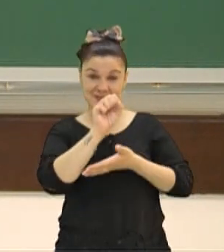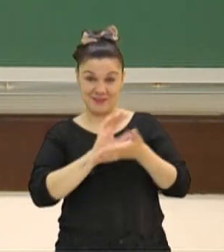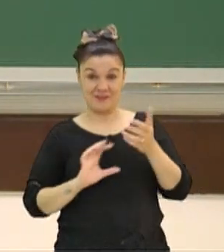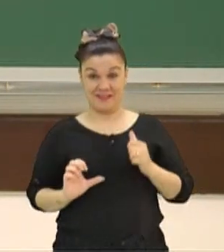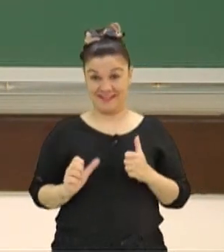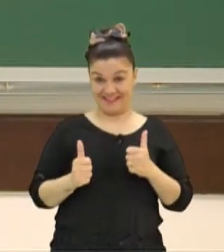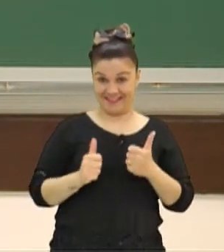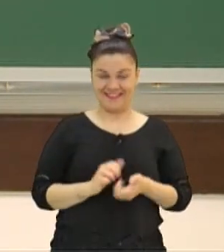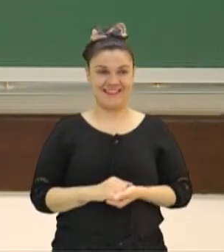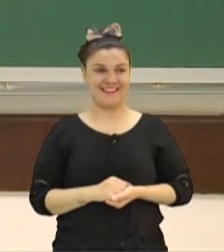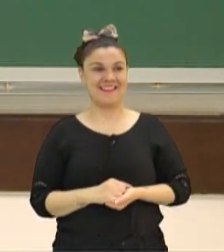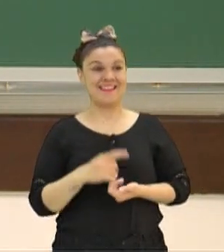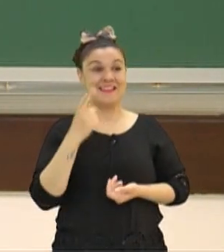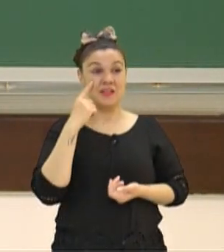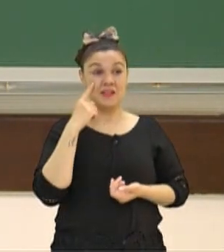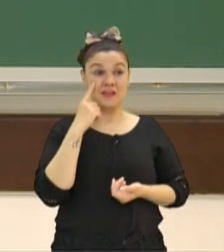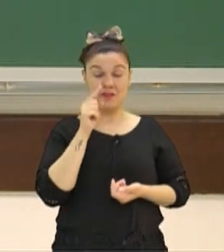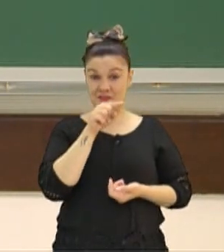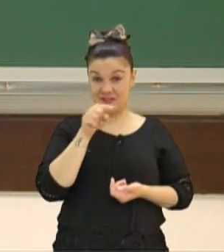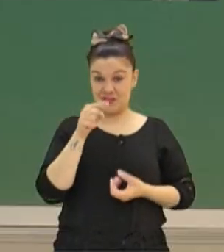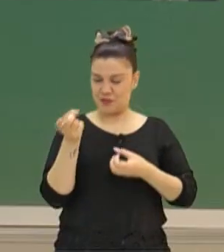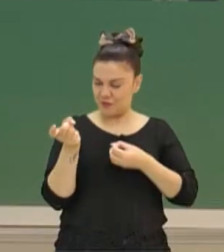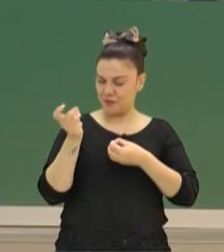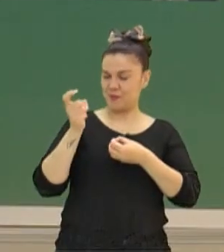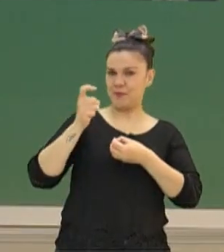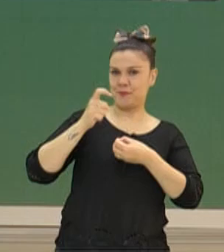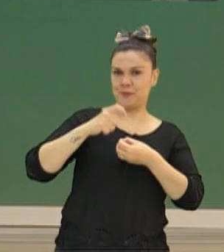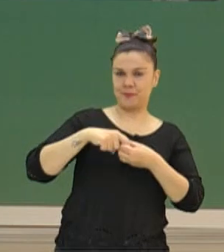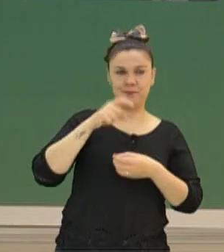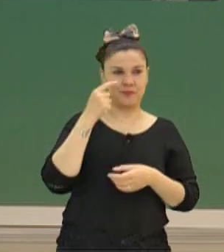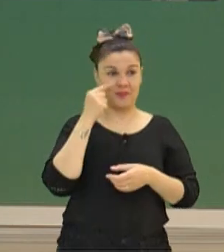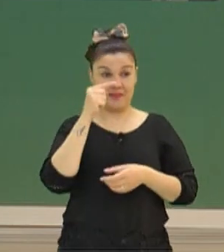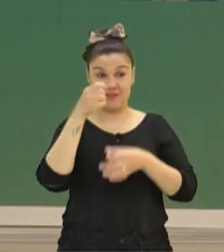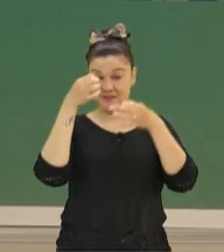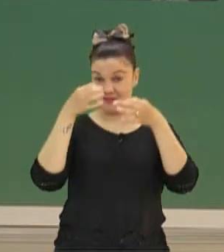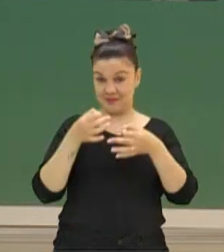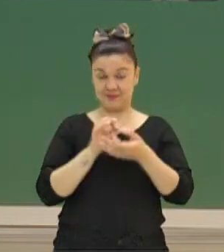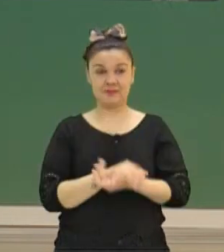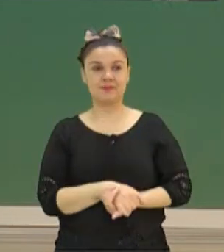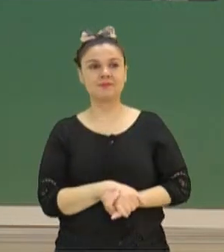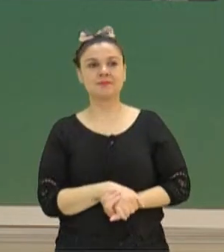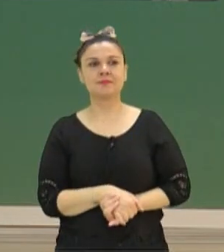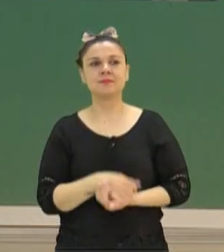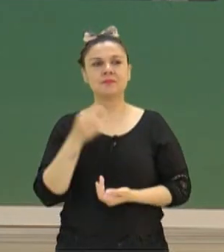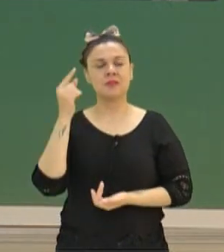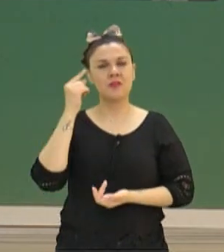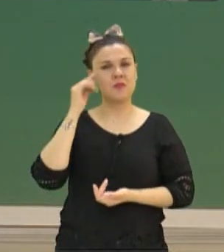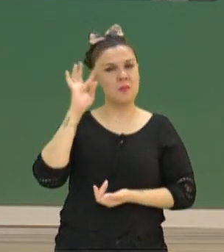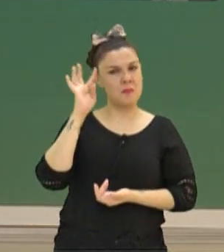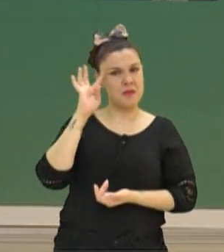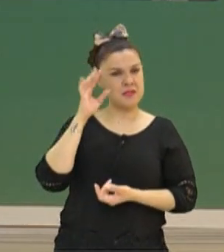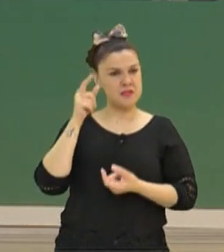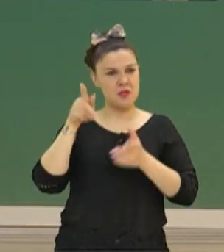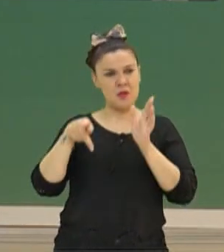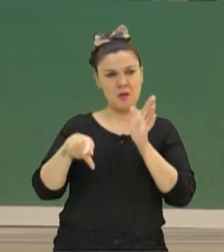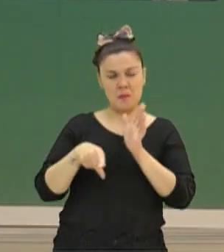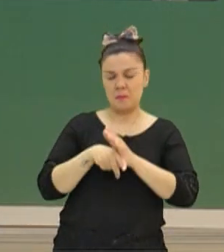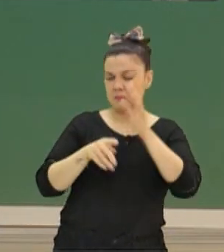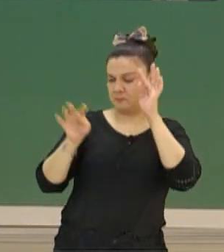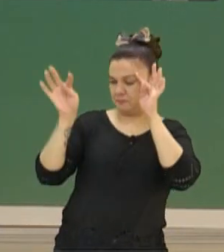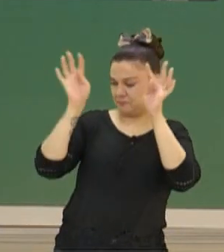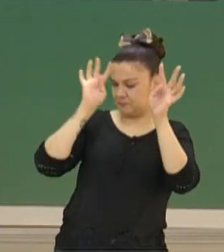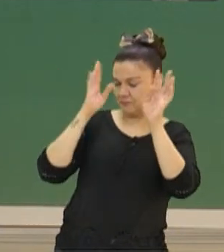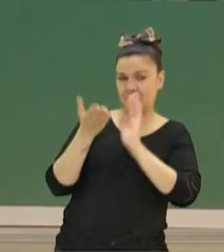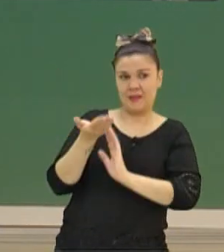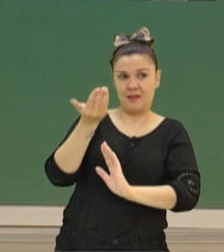atividade. Para a gente poder retomar isso daqui e ver se você fez corretamente, vamos pensar um pouquinho naqueles pensadores